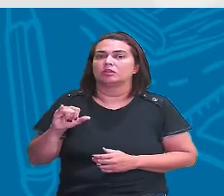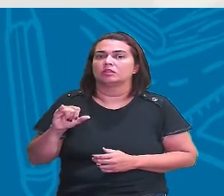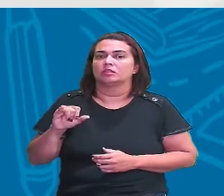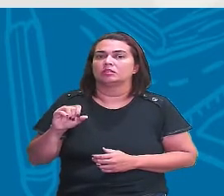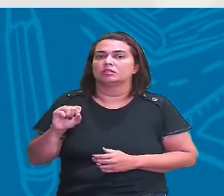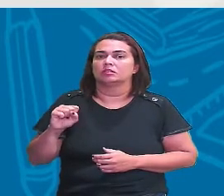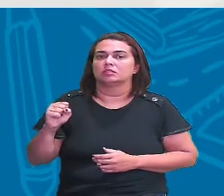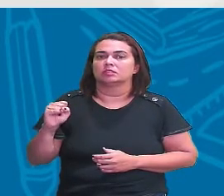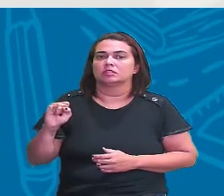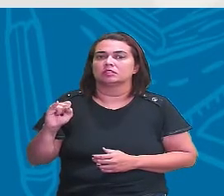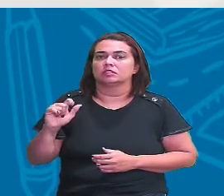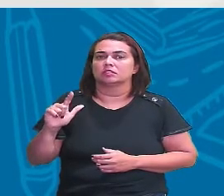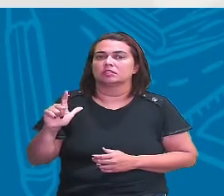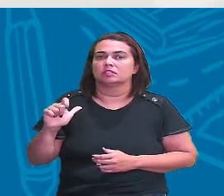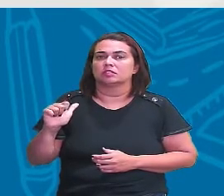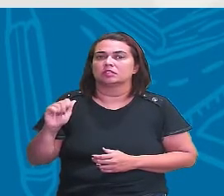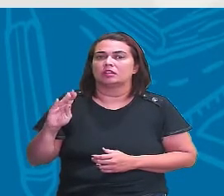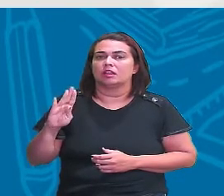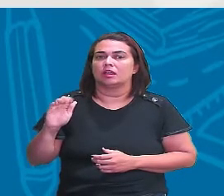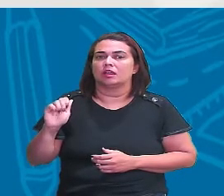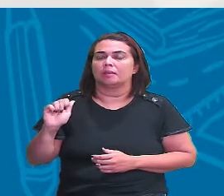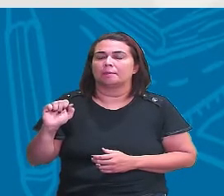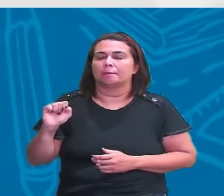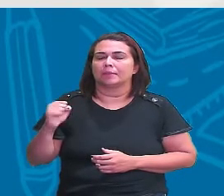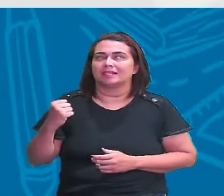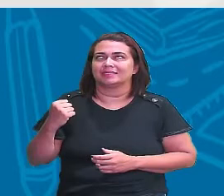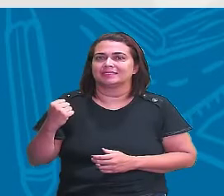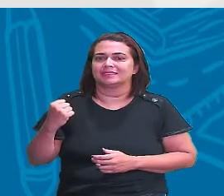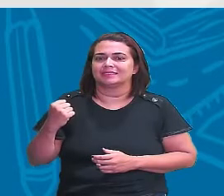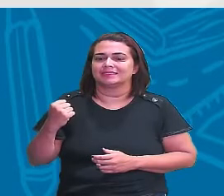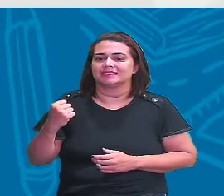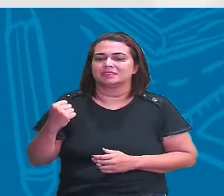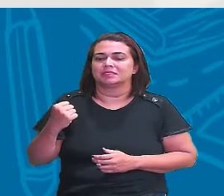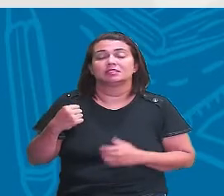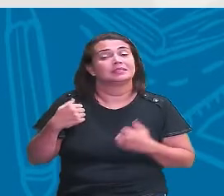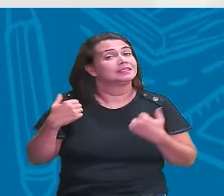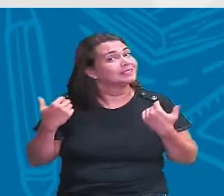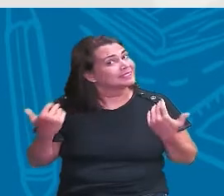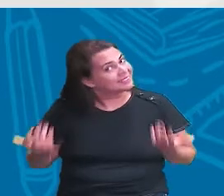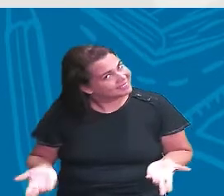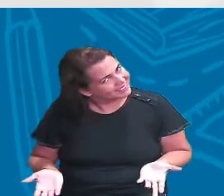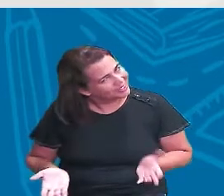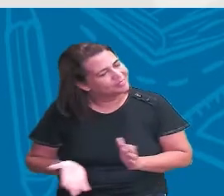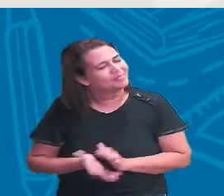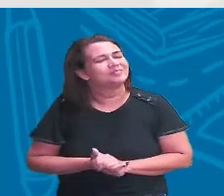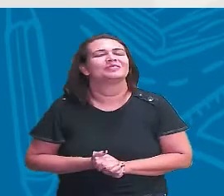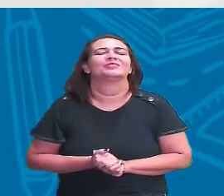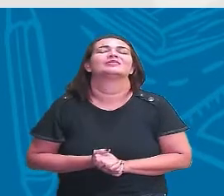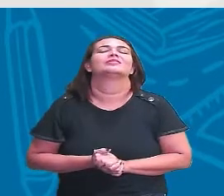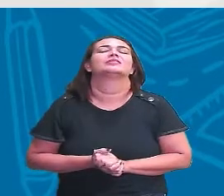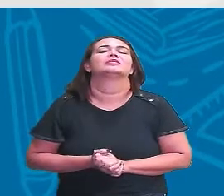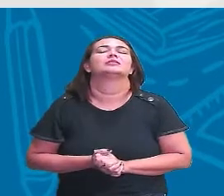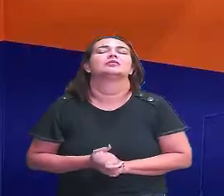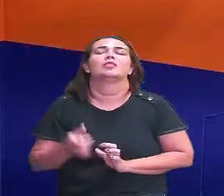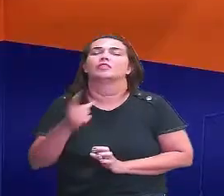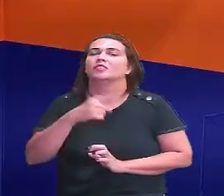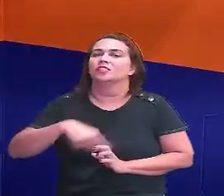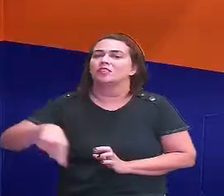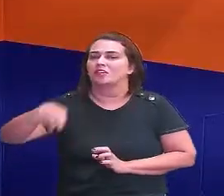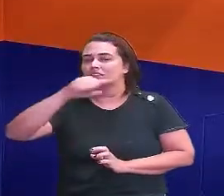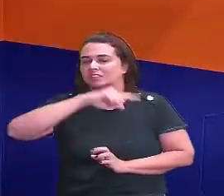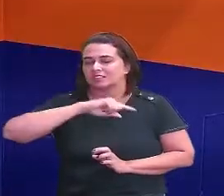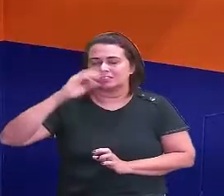de 4 sílabas, tá? Então é isso, meus amores. Espero que vocês tenham